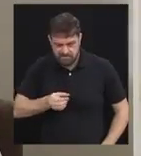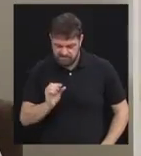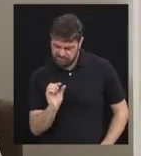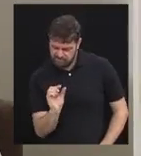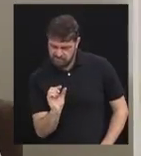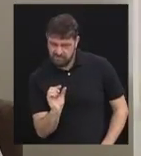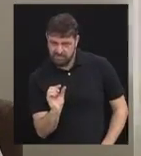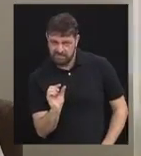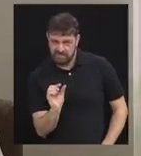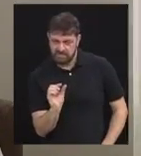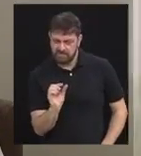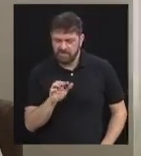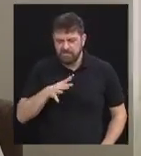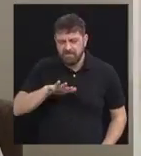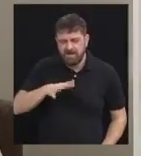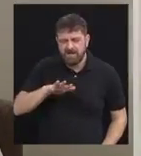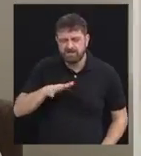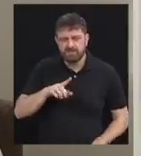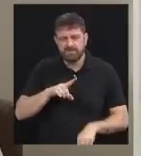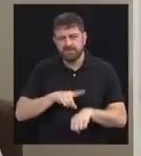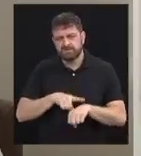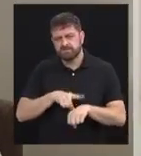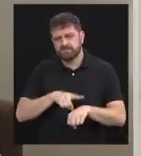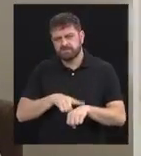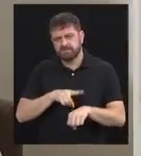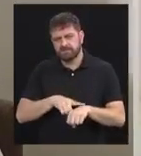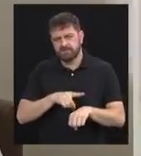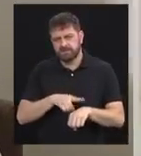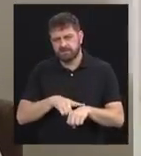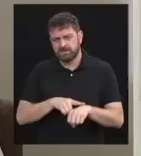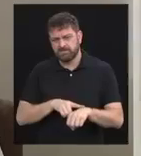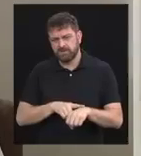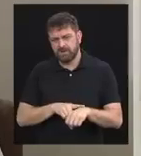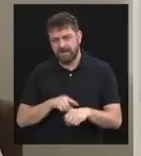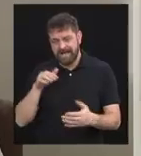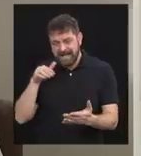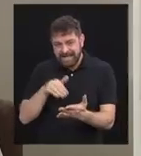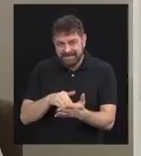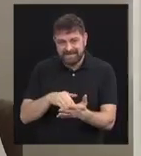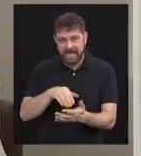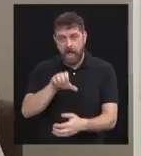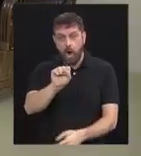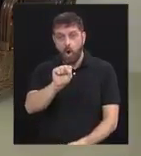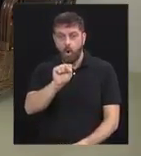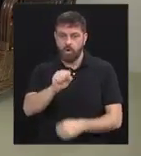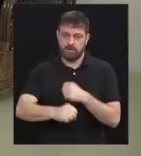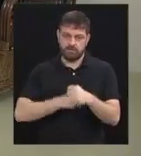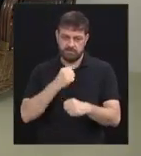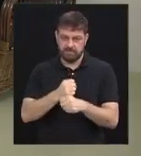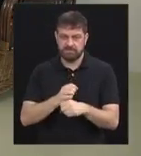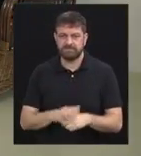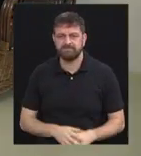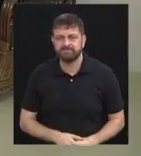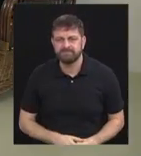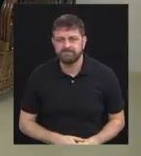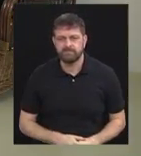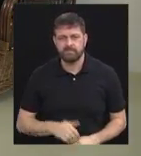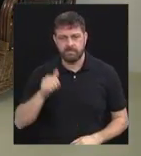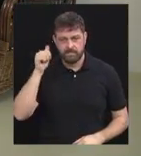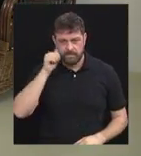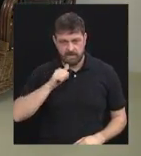um exame mamográfico, etc., isso pode demorar anos. Para a garantia da